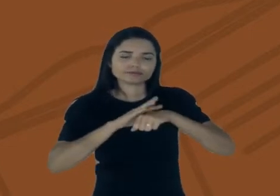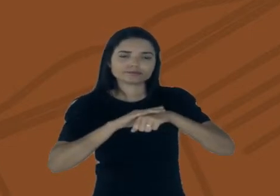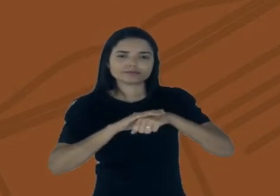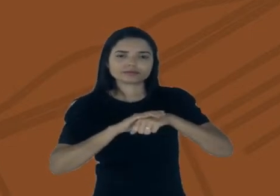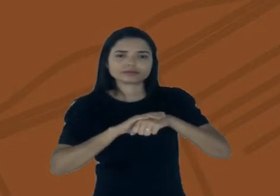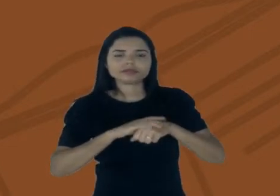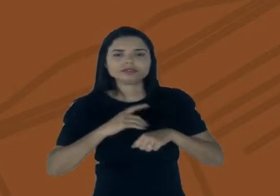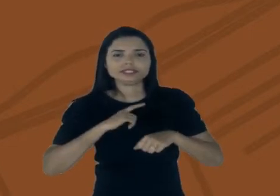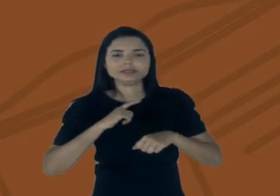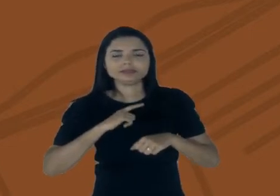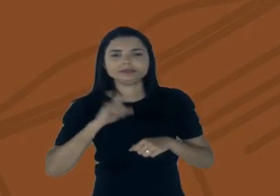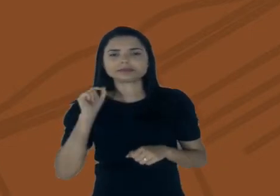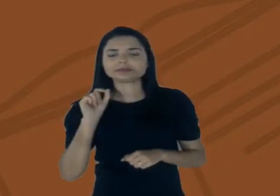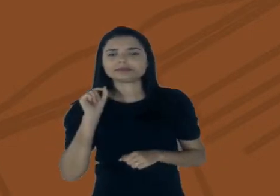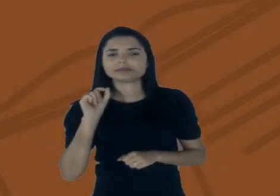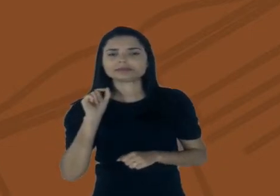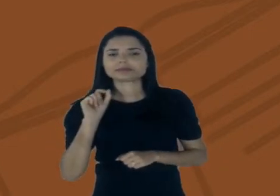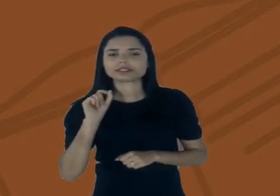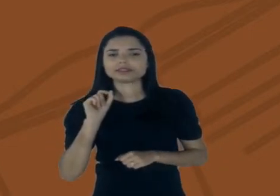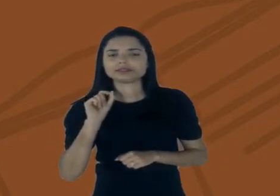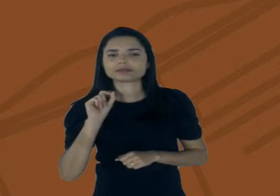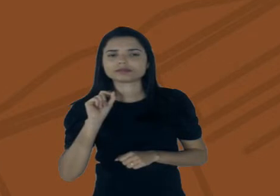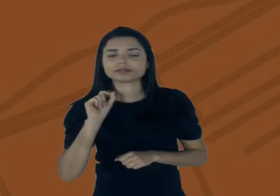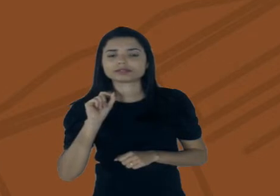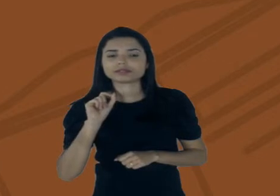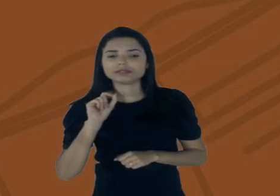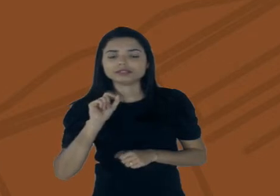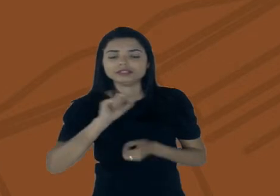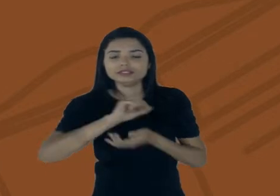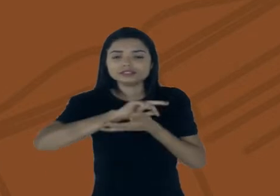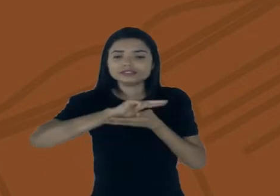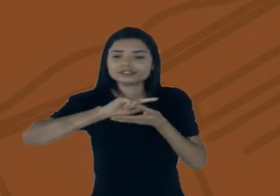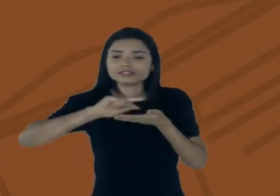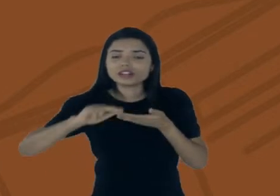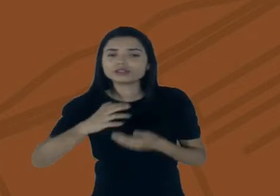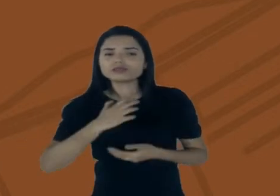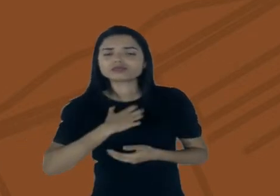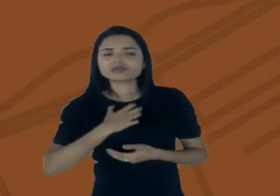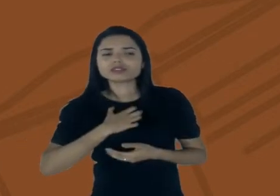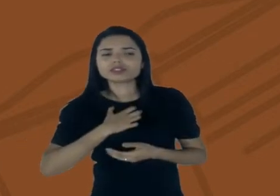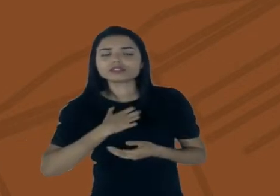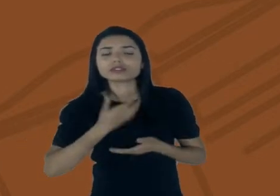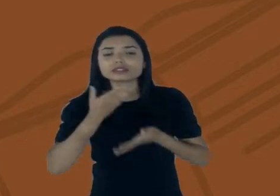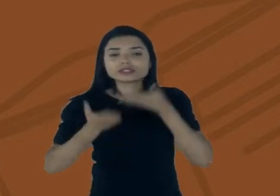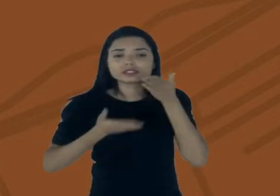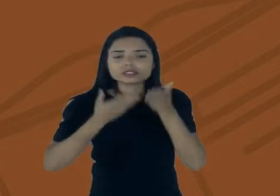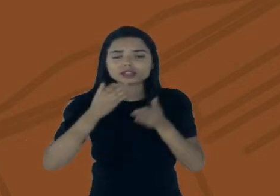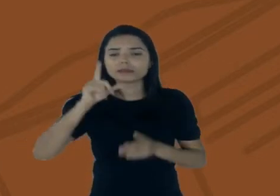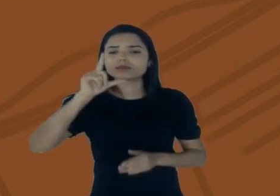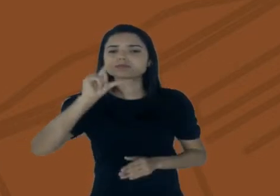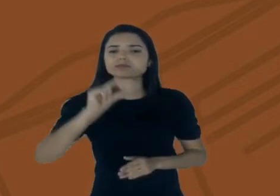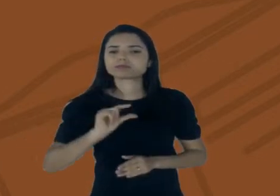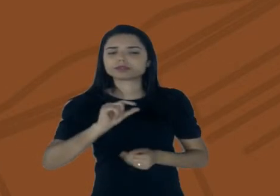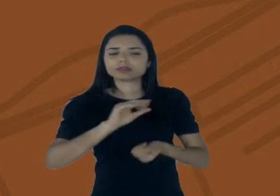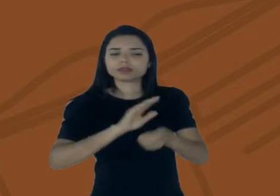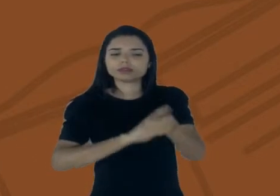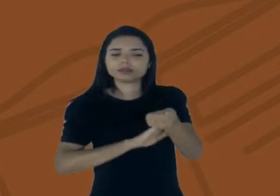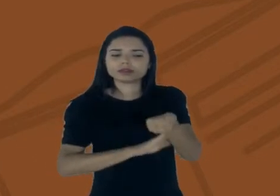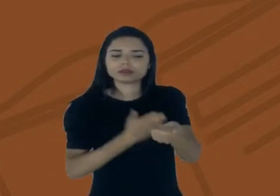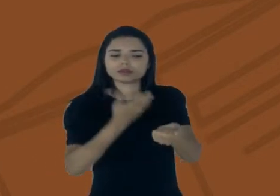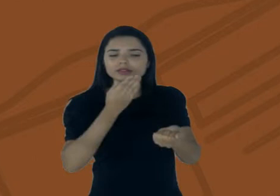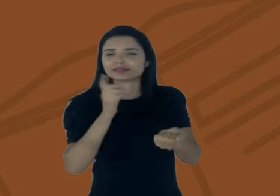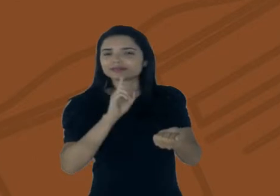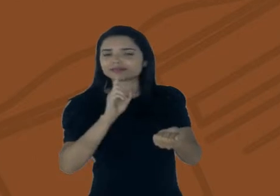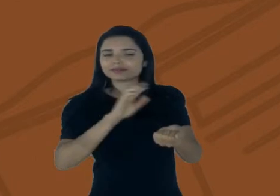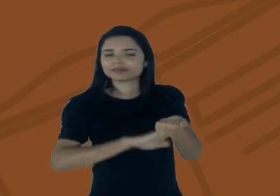vai ter meios que a gente consiga cuidar, tratar para diminuição dessas taxas, certo? Então, dentro